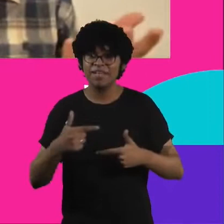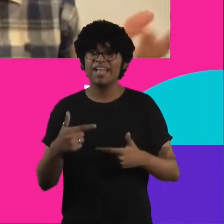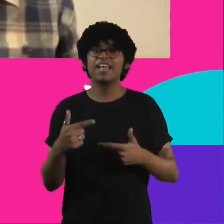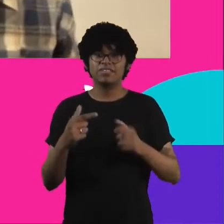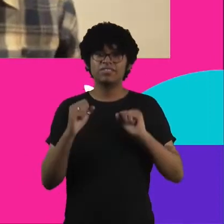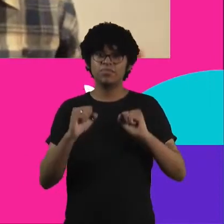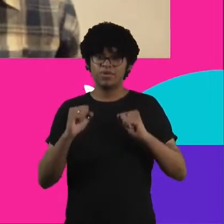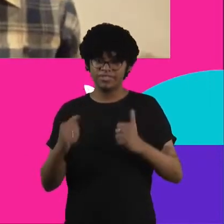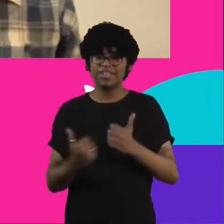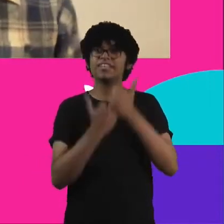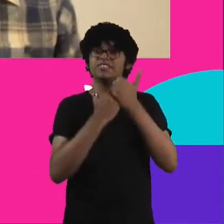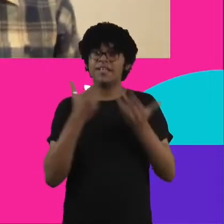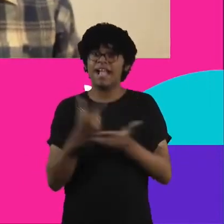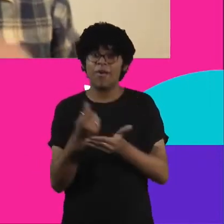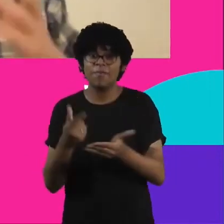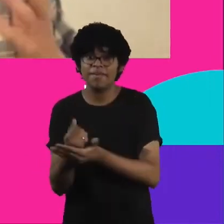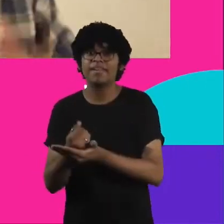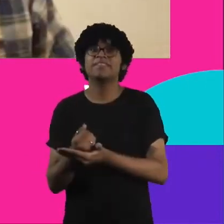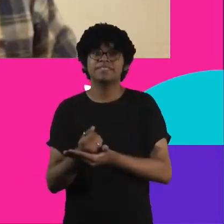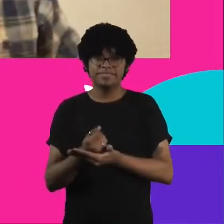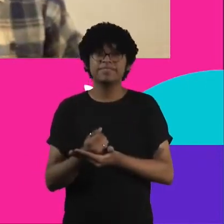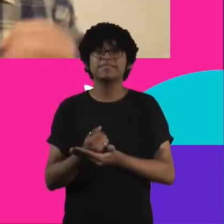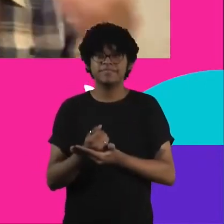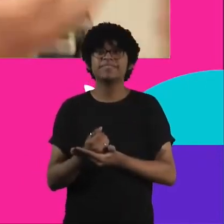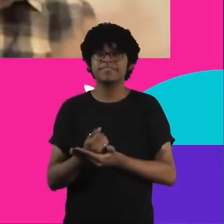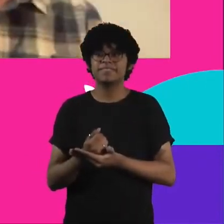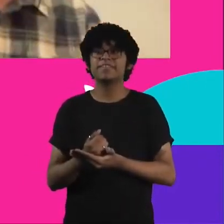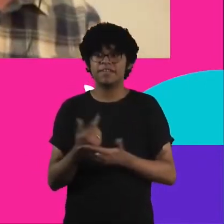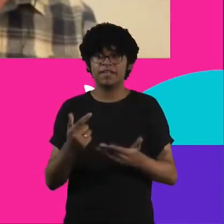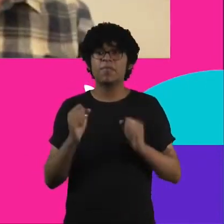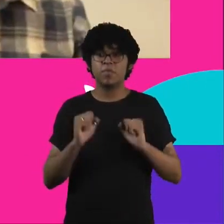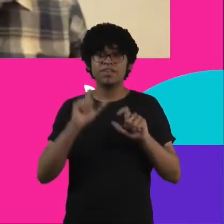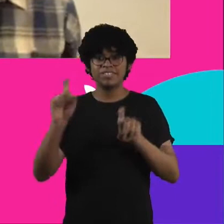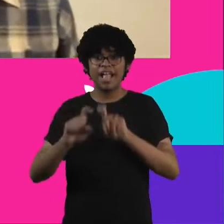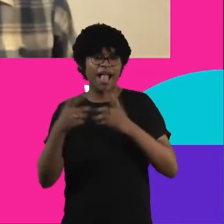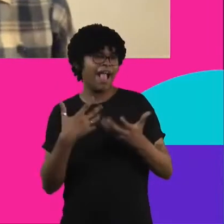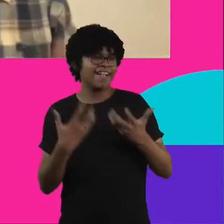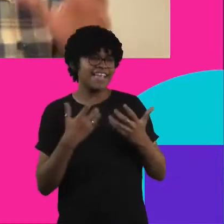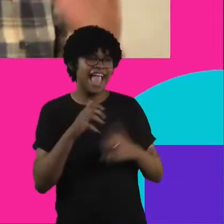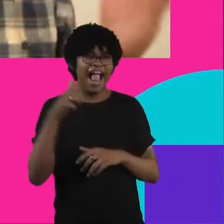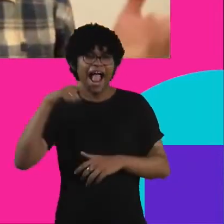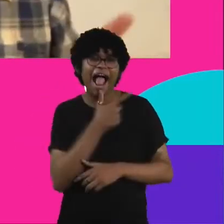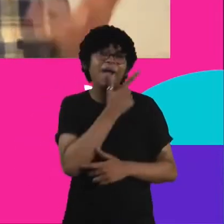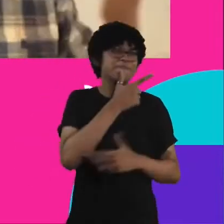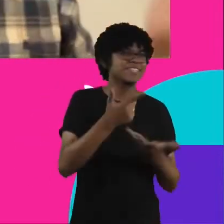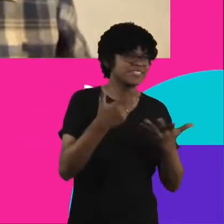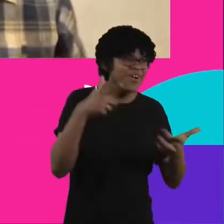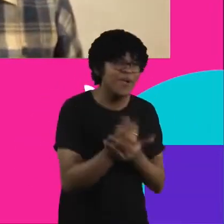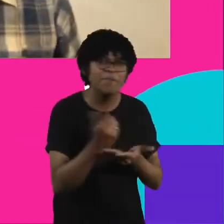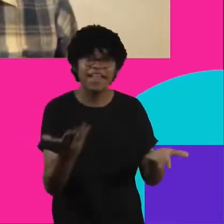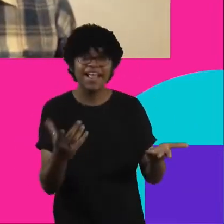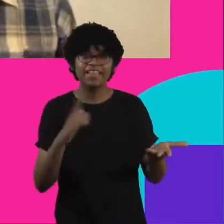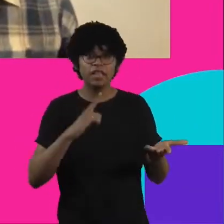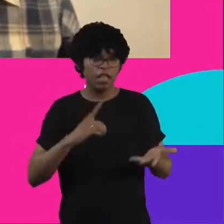todos os empregos que eu conseguia eram ajudando as pessoas a comprarem coisas, usando machine learning para